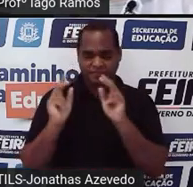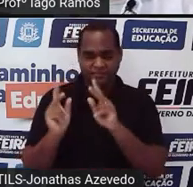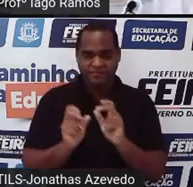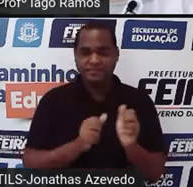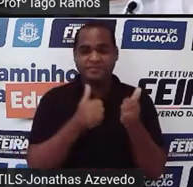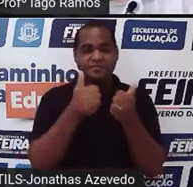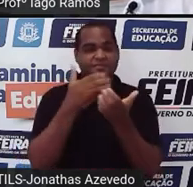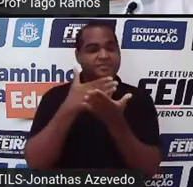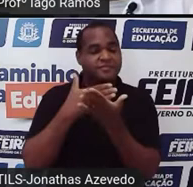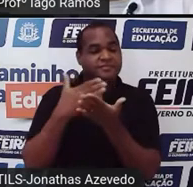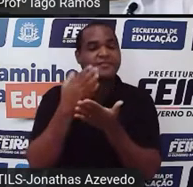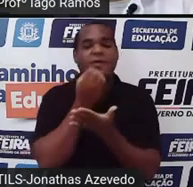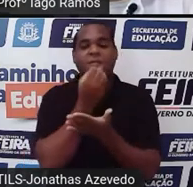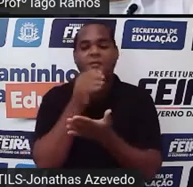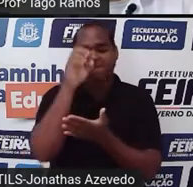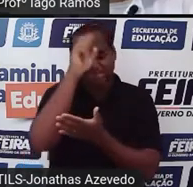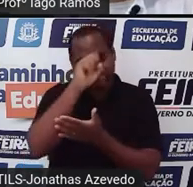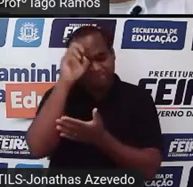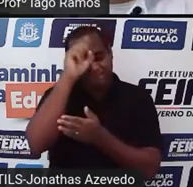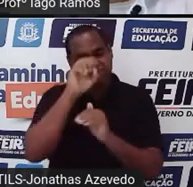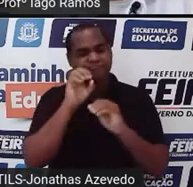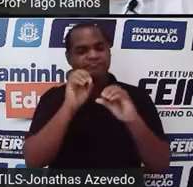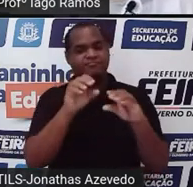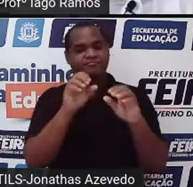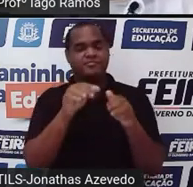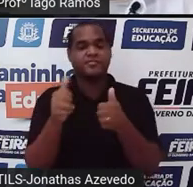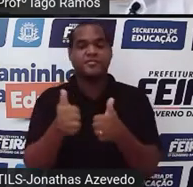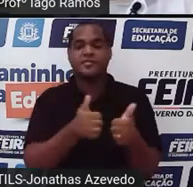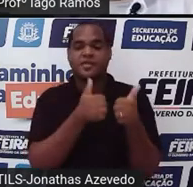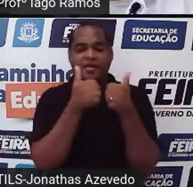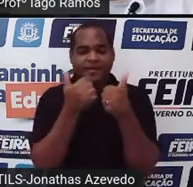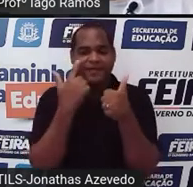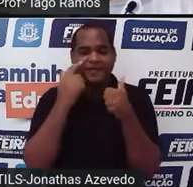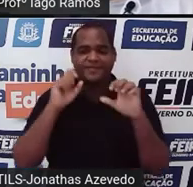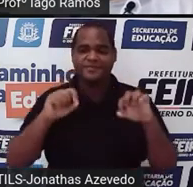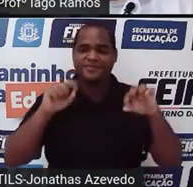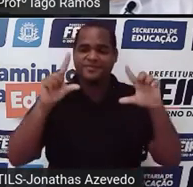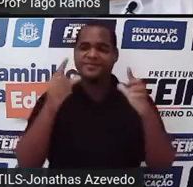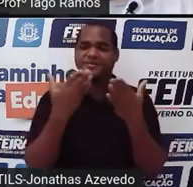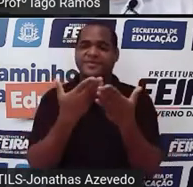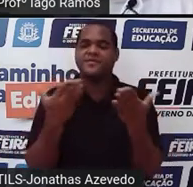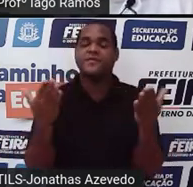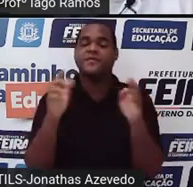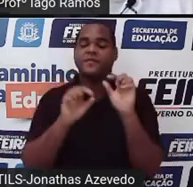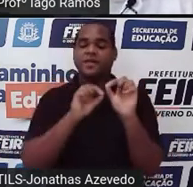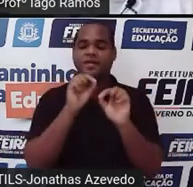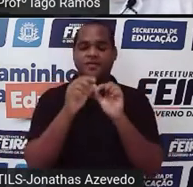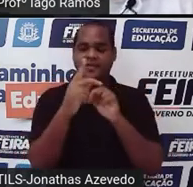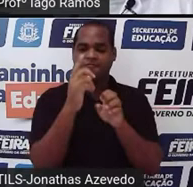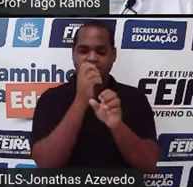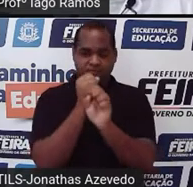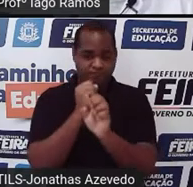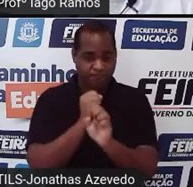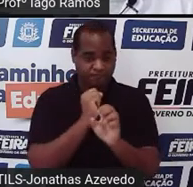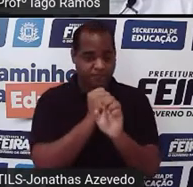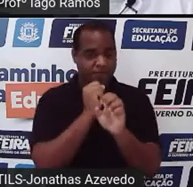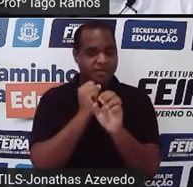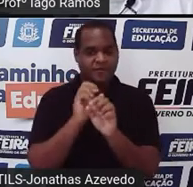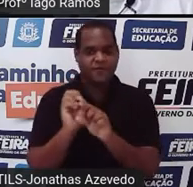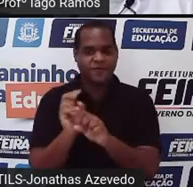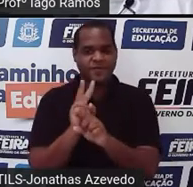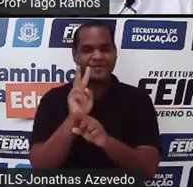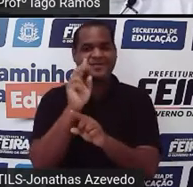quer que a gente vai aprender nessa aula ou não tá escrito ali na tela a gente vai aprender a calcular o volume de cubos